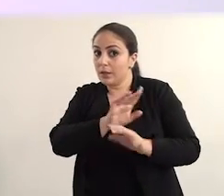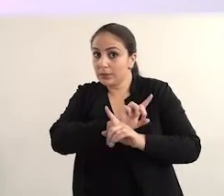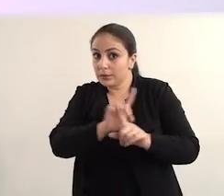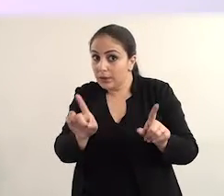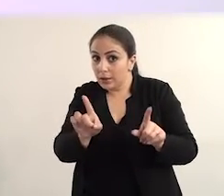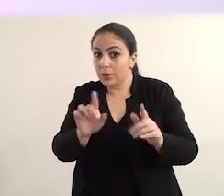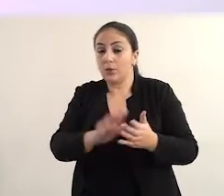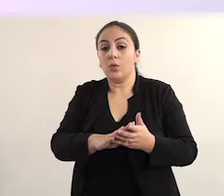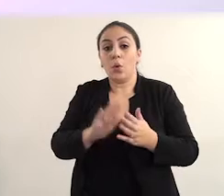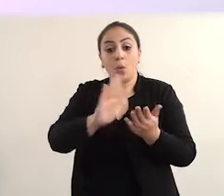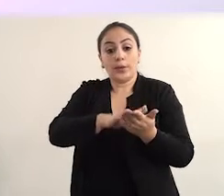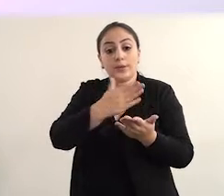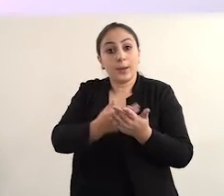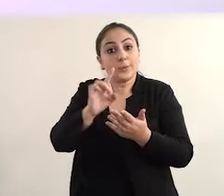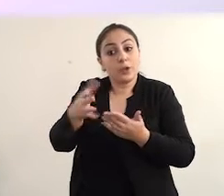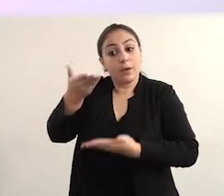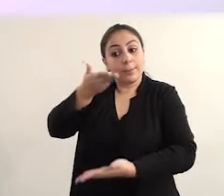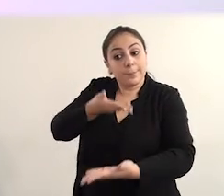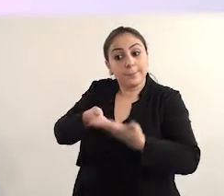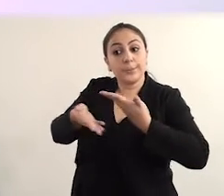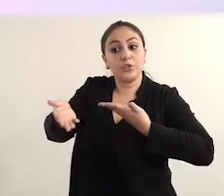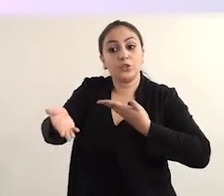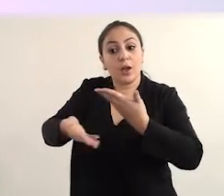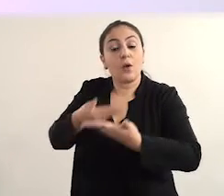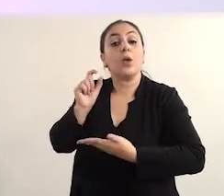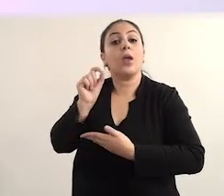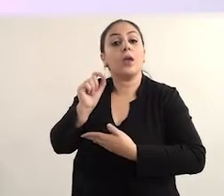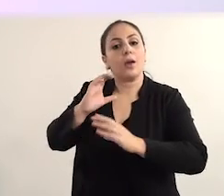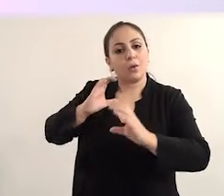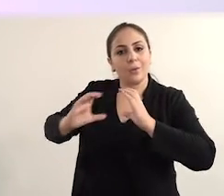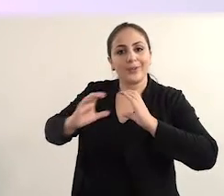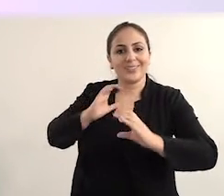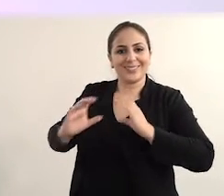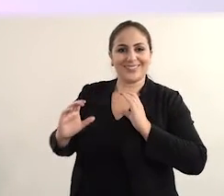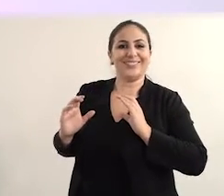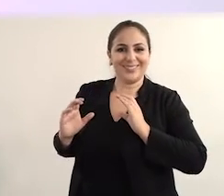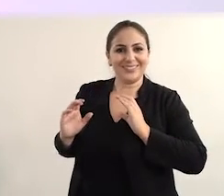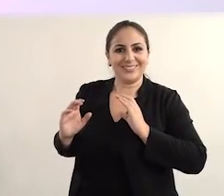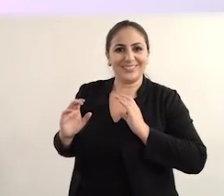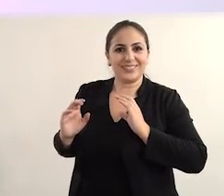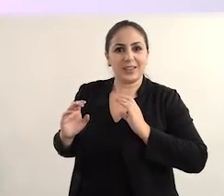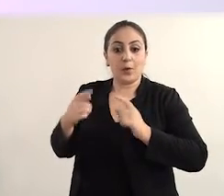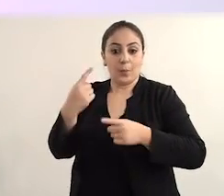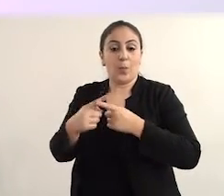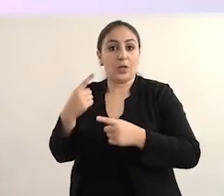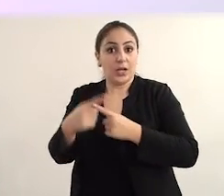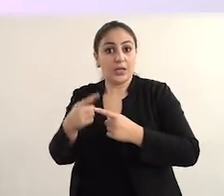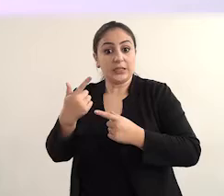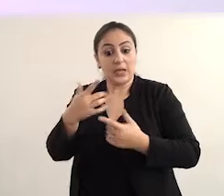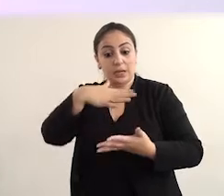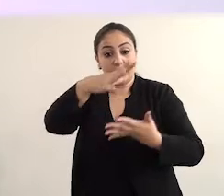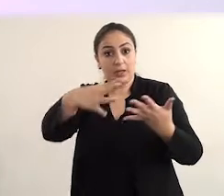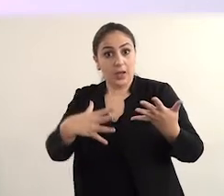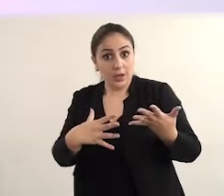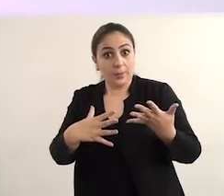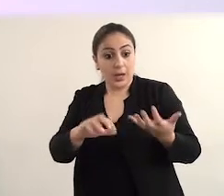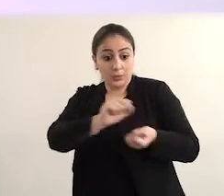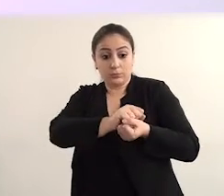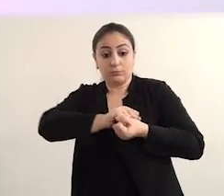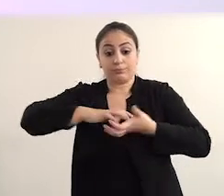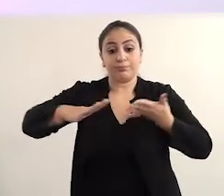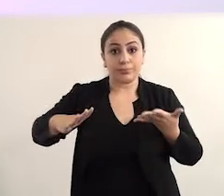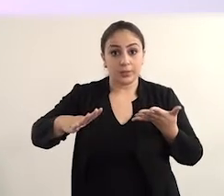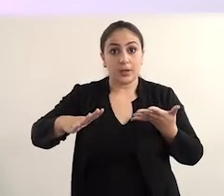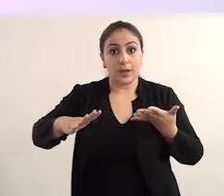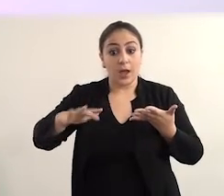o intérprete ele é o mediador da comunicação na sala de aula. Porque ele tem a língua de sinais, ele é fluente na língua de